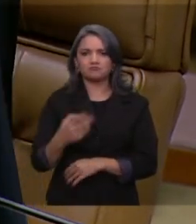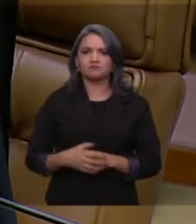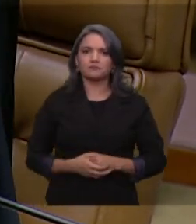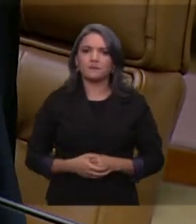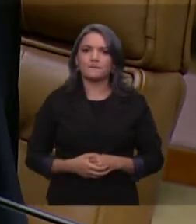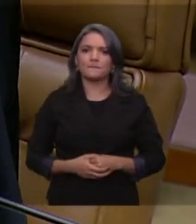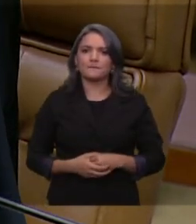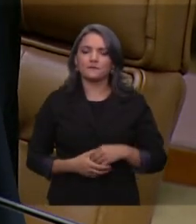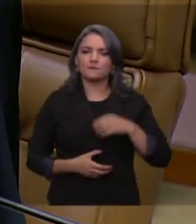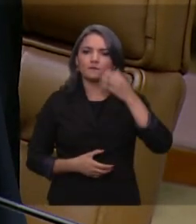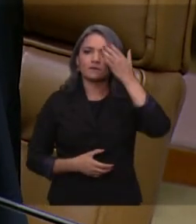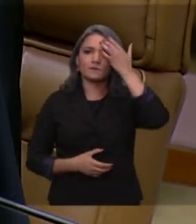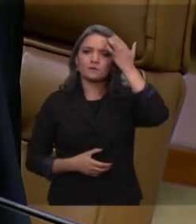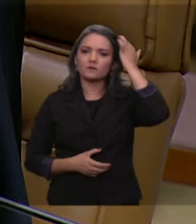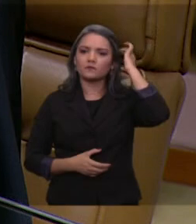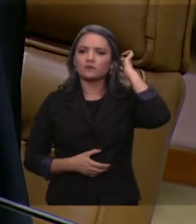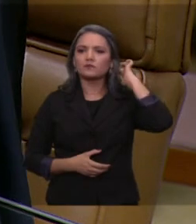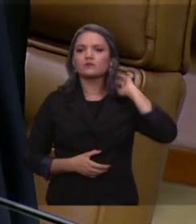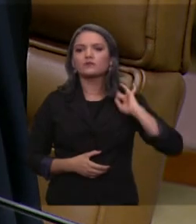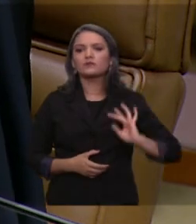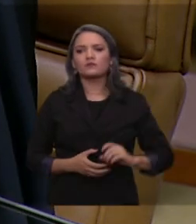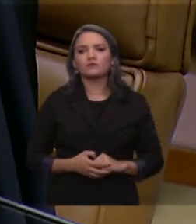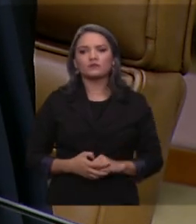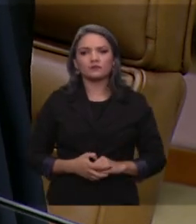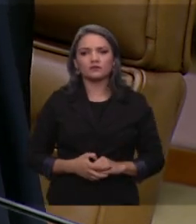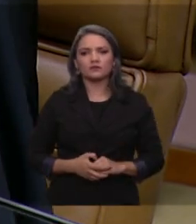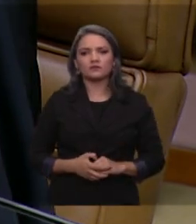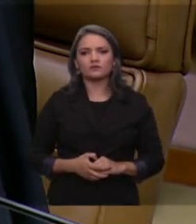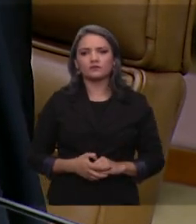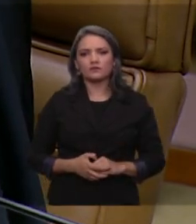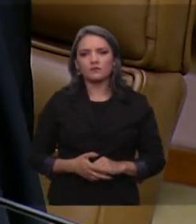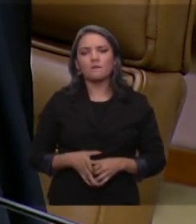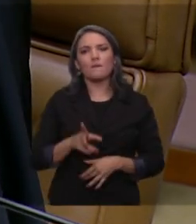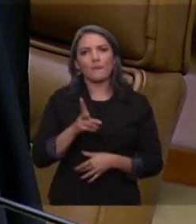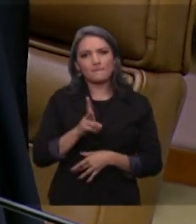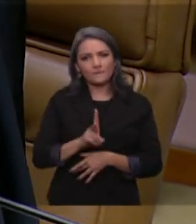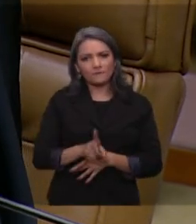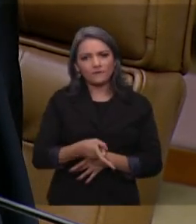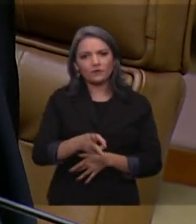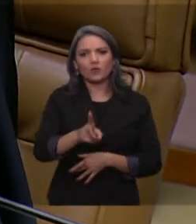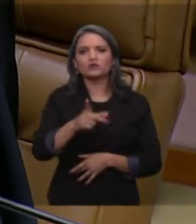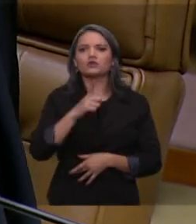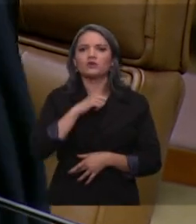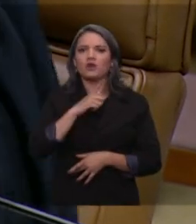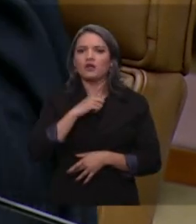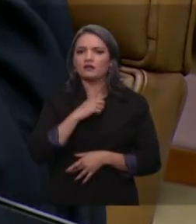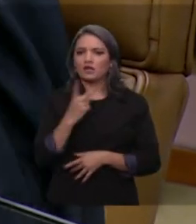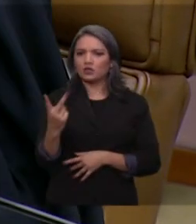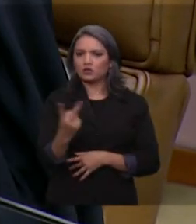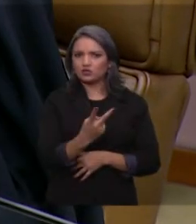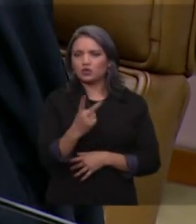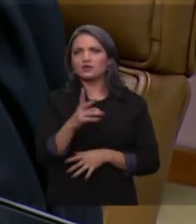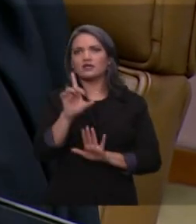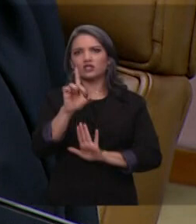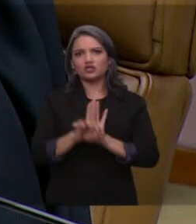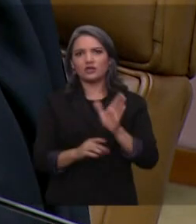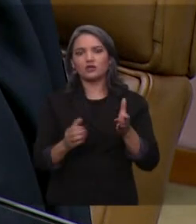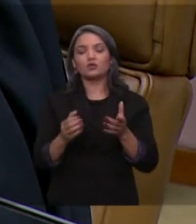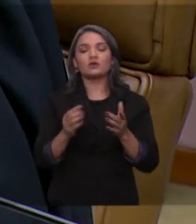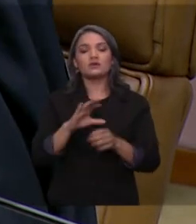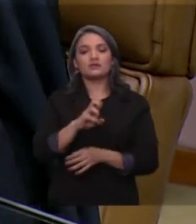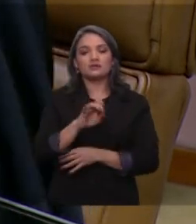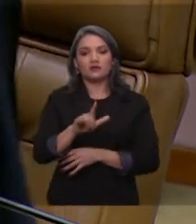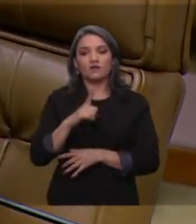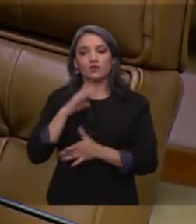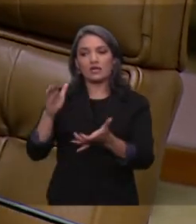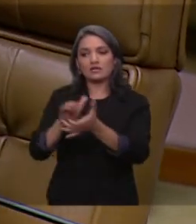continuaram coexistindo como espécies autônomas do direito civil. Separação judicial, com as